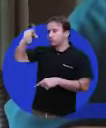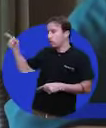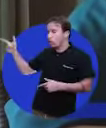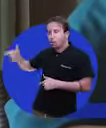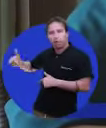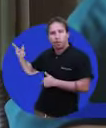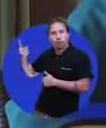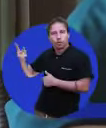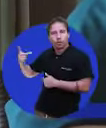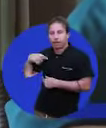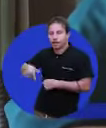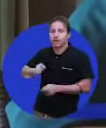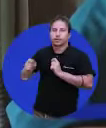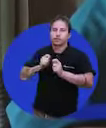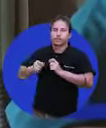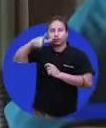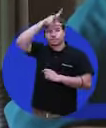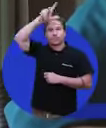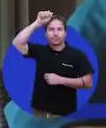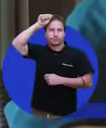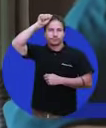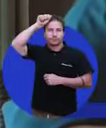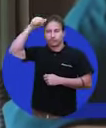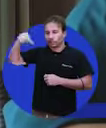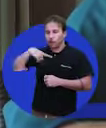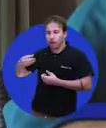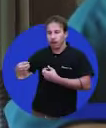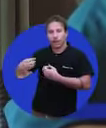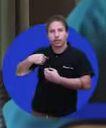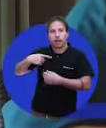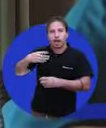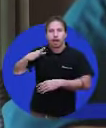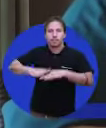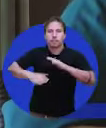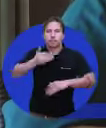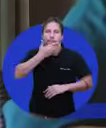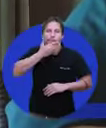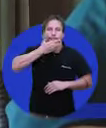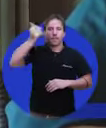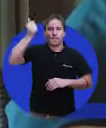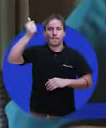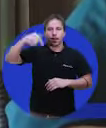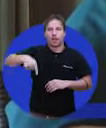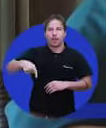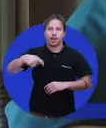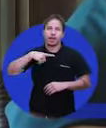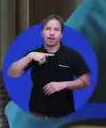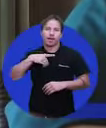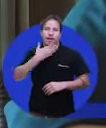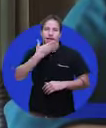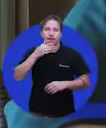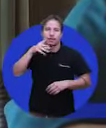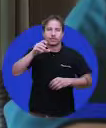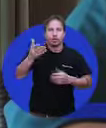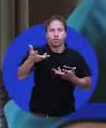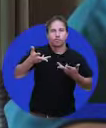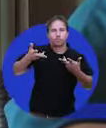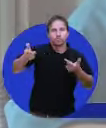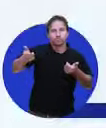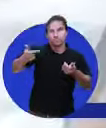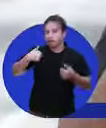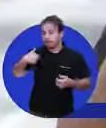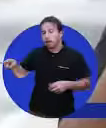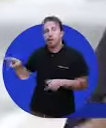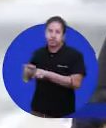na administração do nosso município para que a nossa educação seja cada vez mais eficiente e de